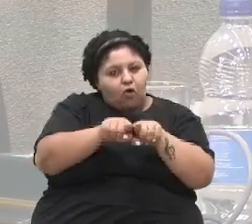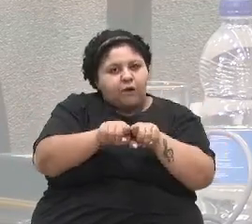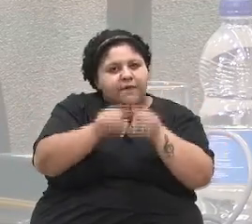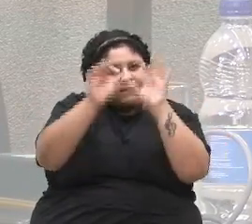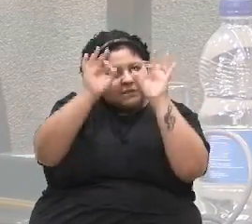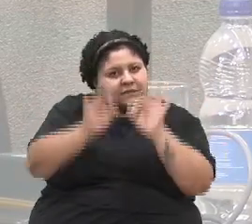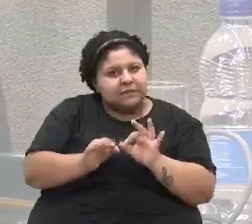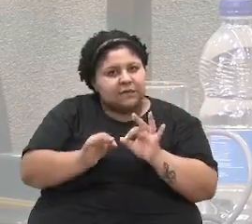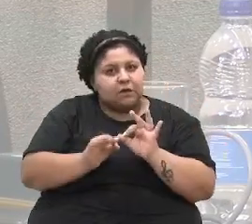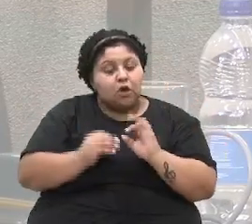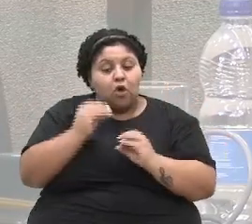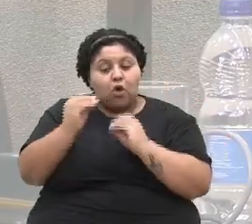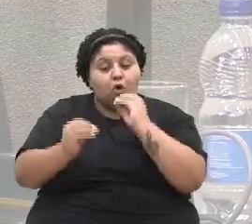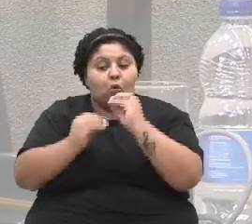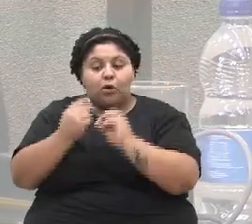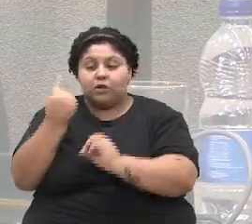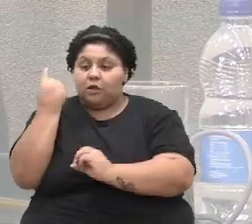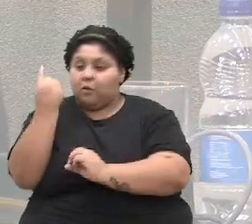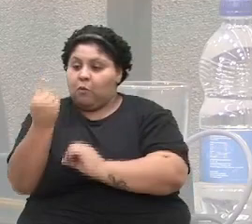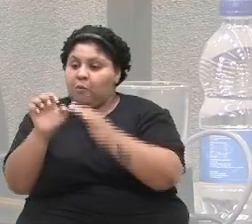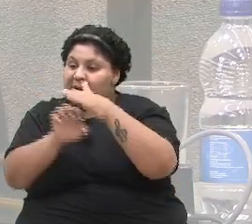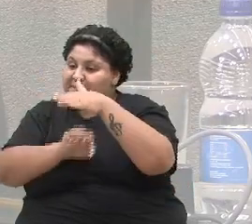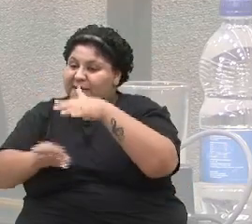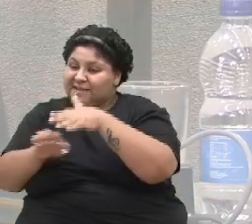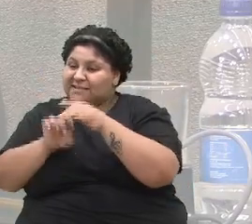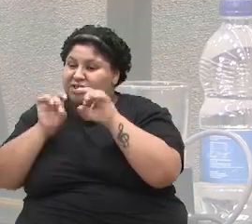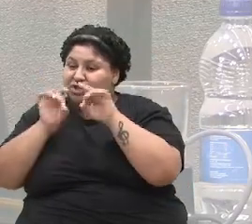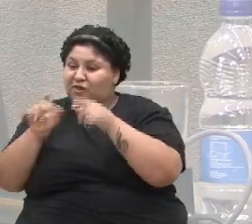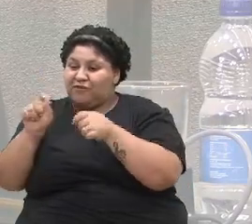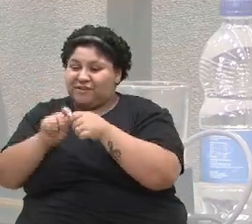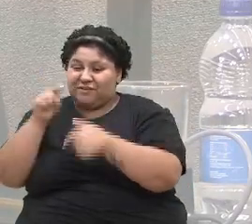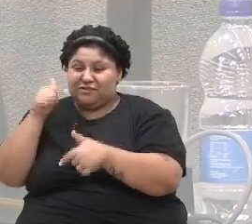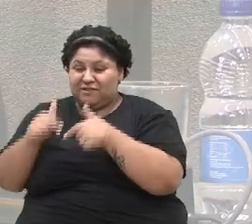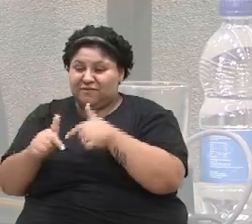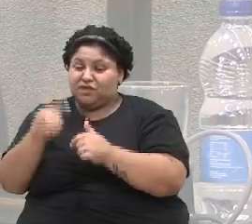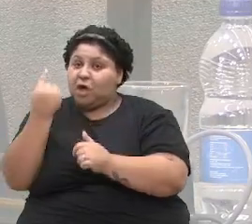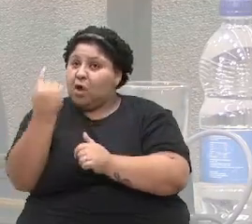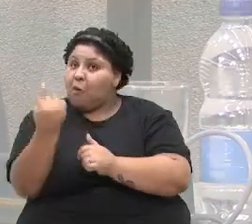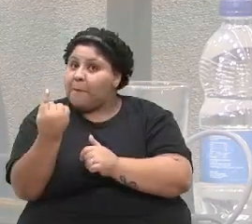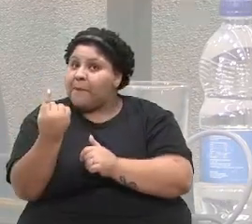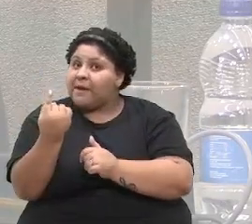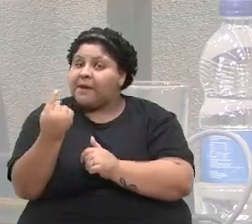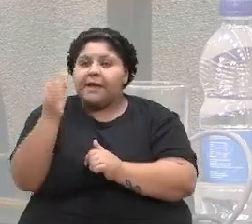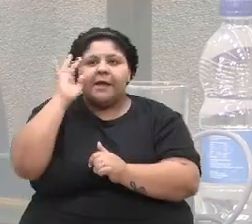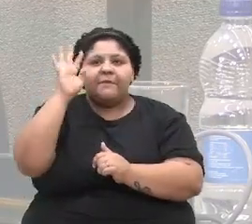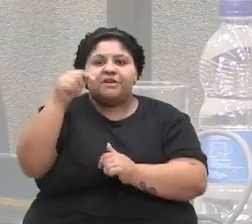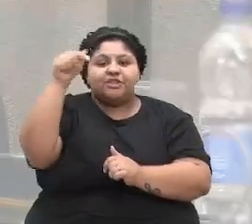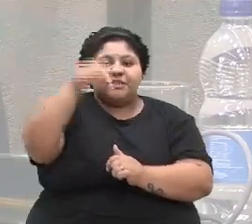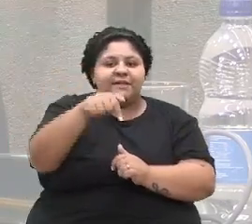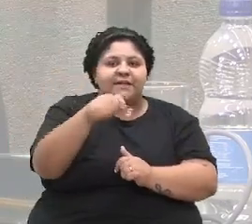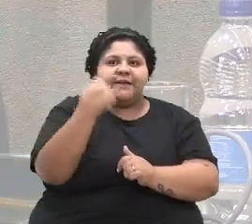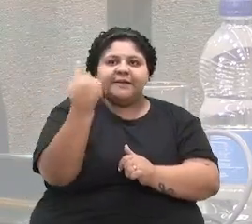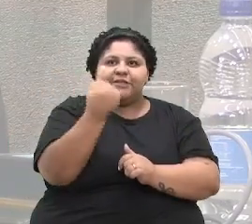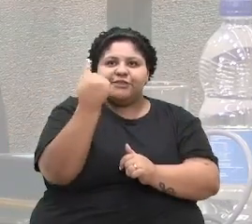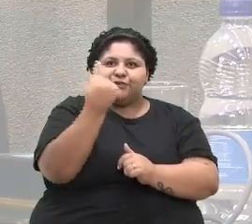mas quando é monopólio quer dizer que não tem concorrência. Imagina Caxias do Sul só com uma pizzaria.